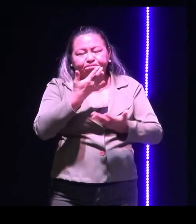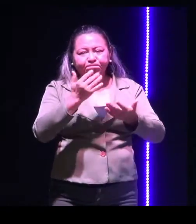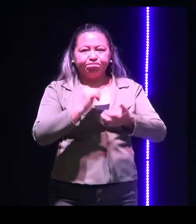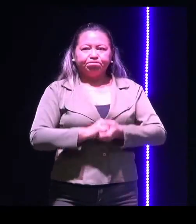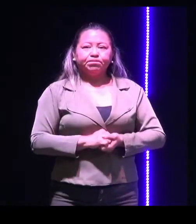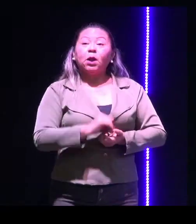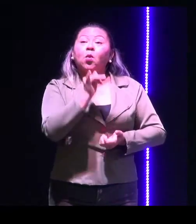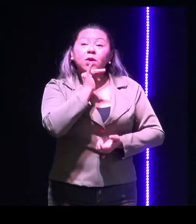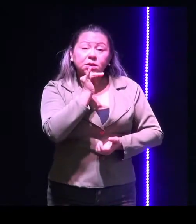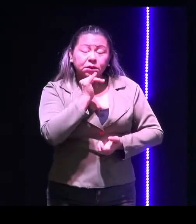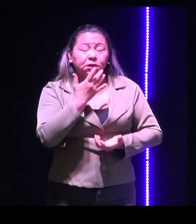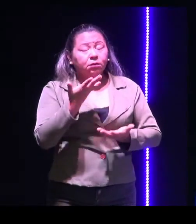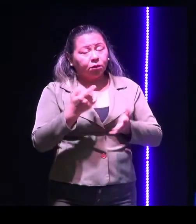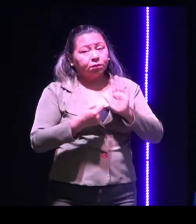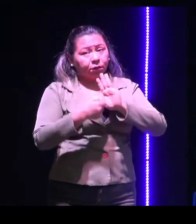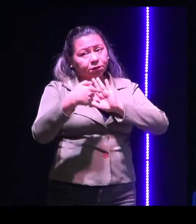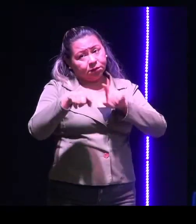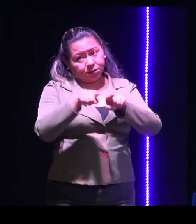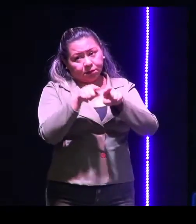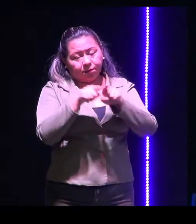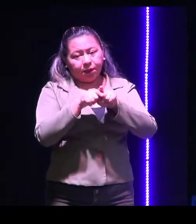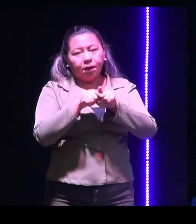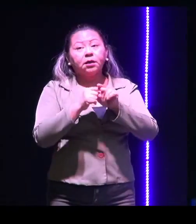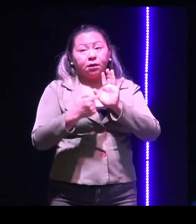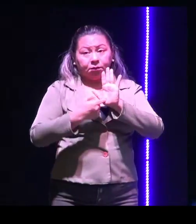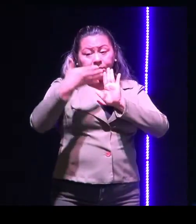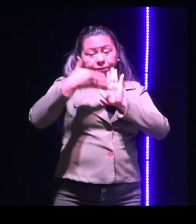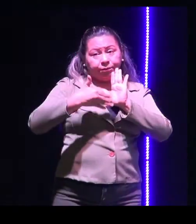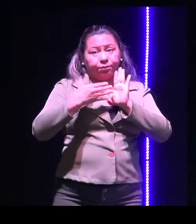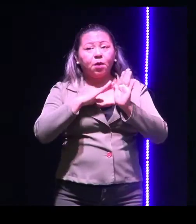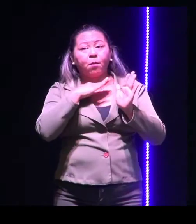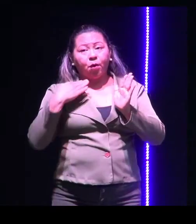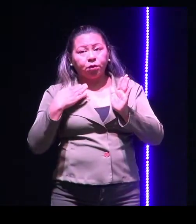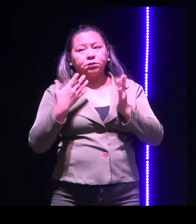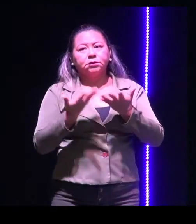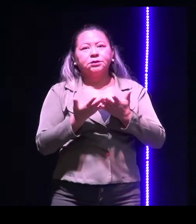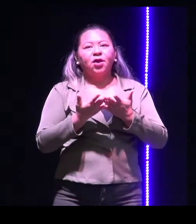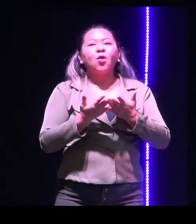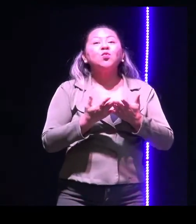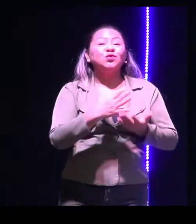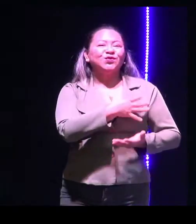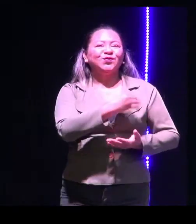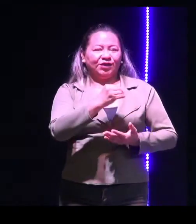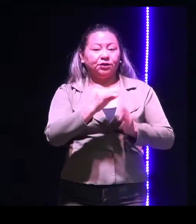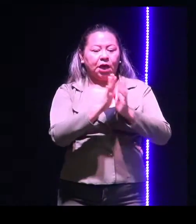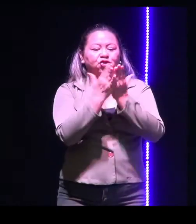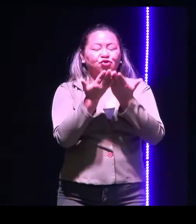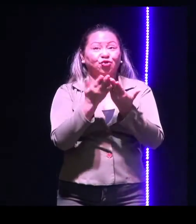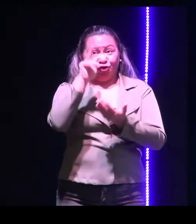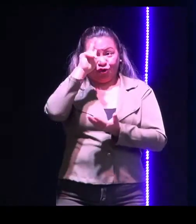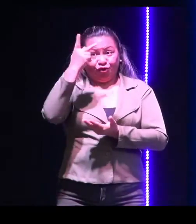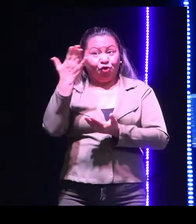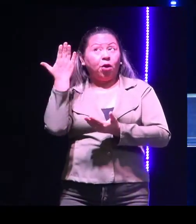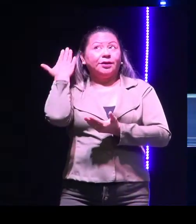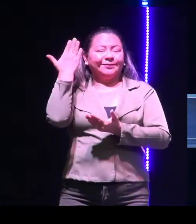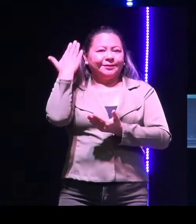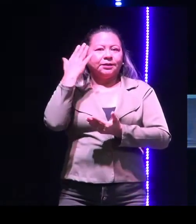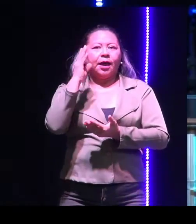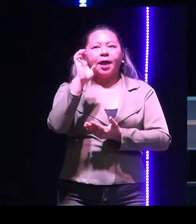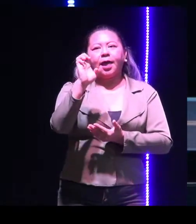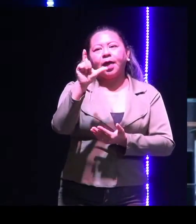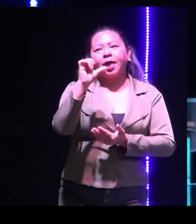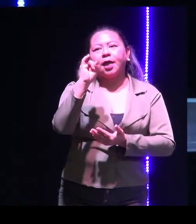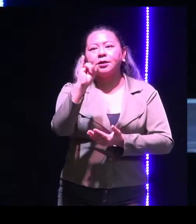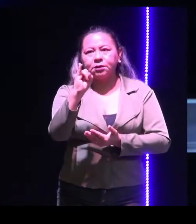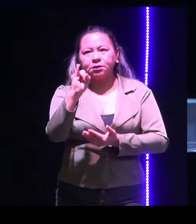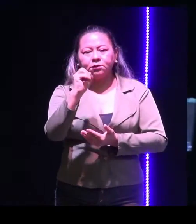E um exemplo de que o pecado gera morte são os filhos de Eli. Os filhos do